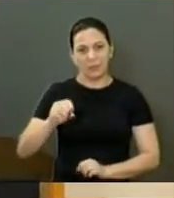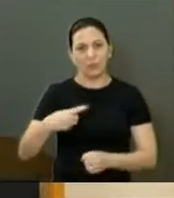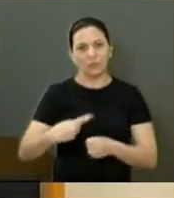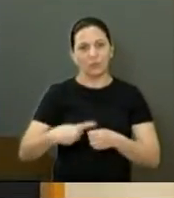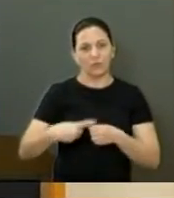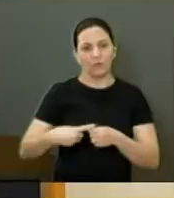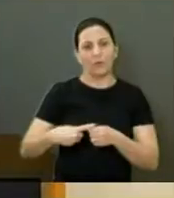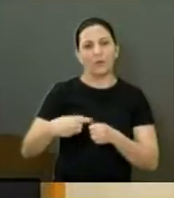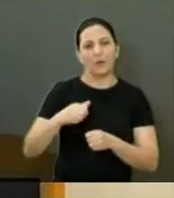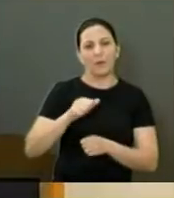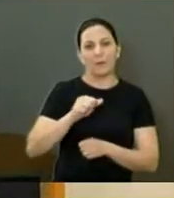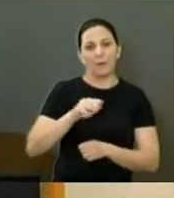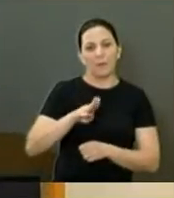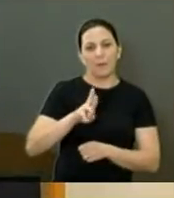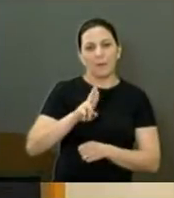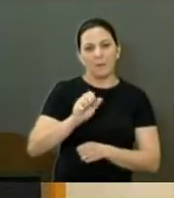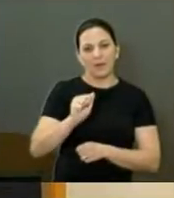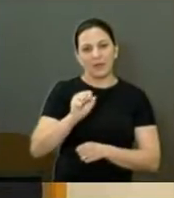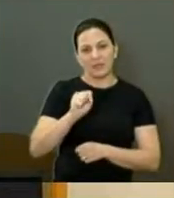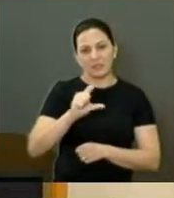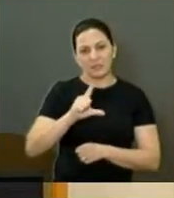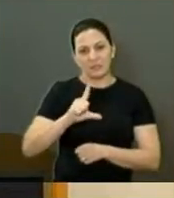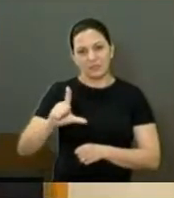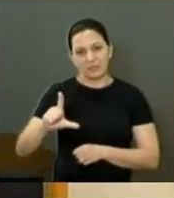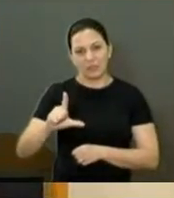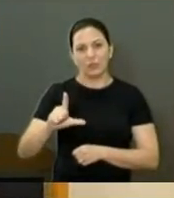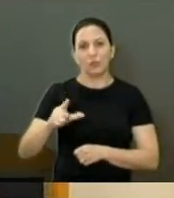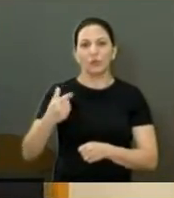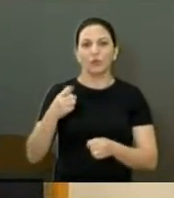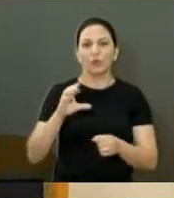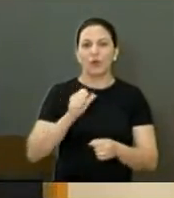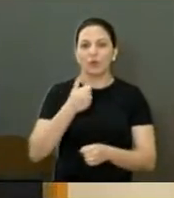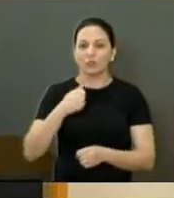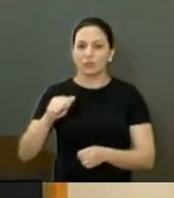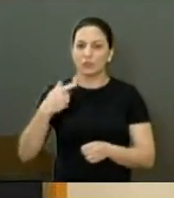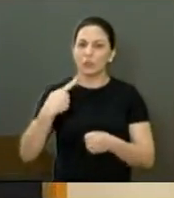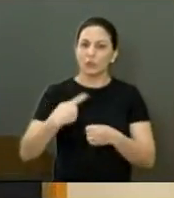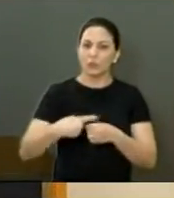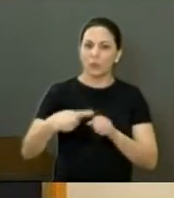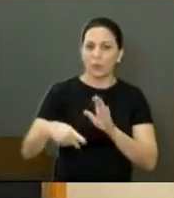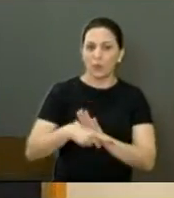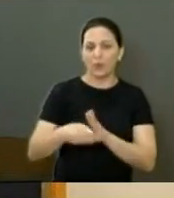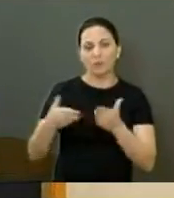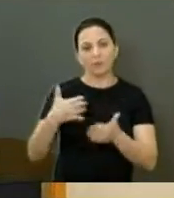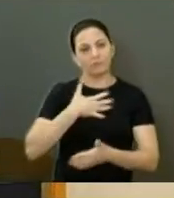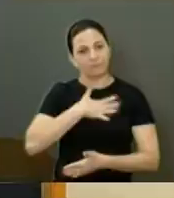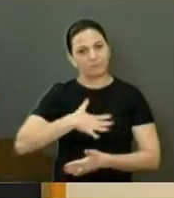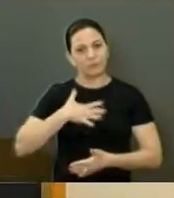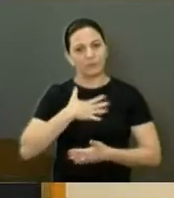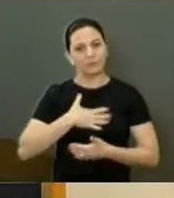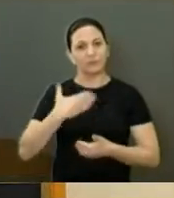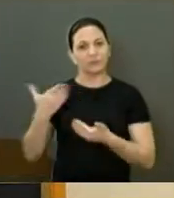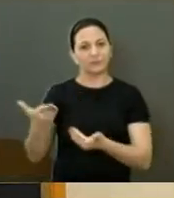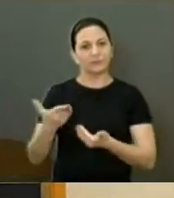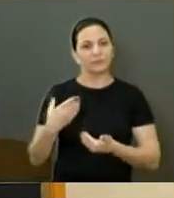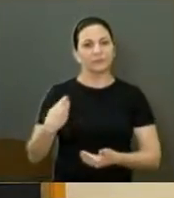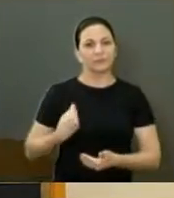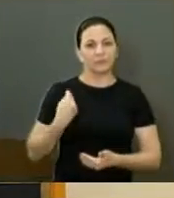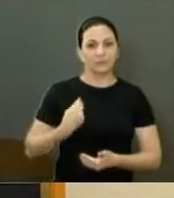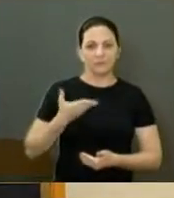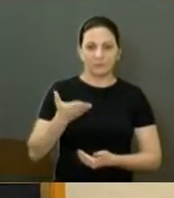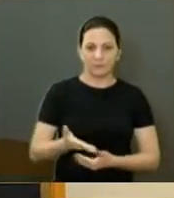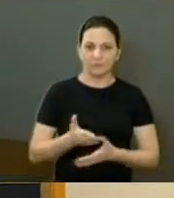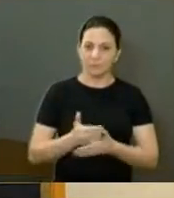também ligado à Associação dos Bairros daquela região. Seja bem-vindo. Eu inicio a